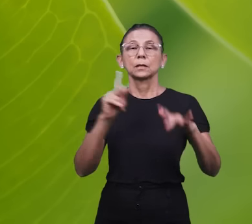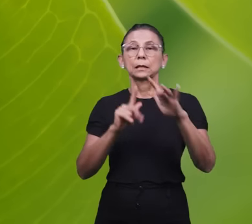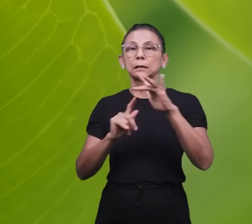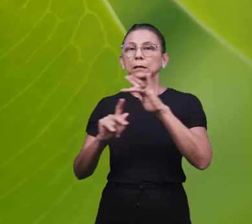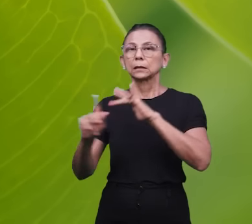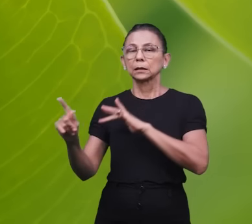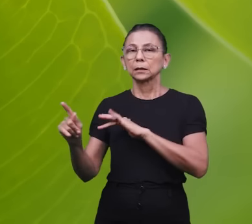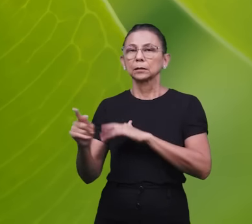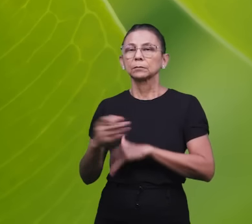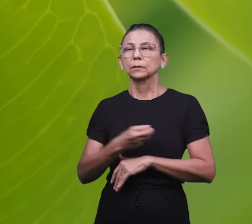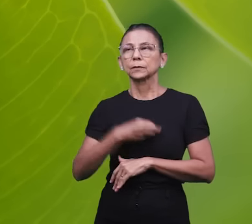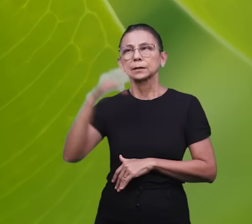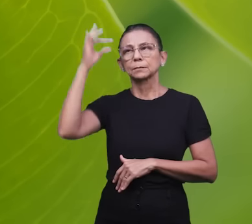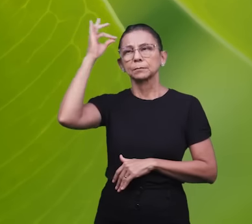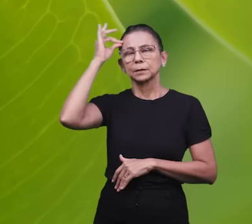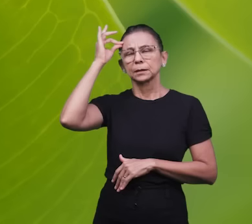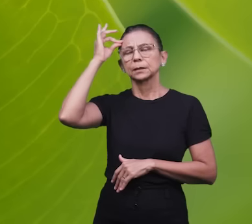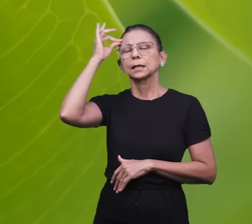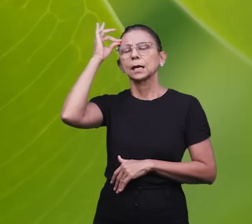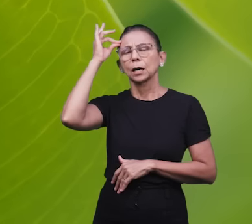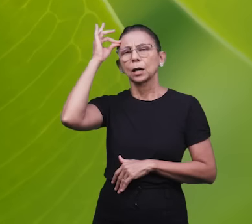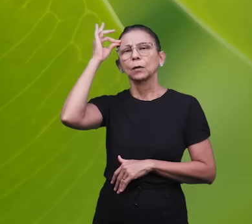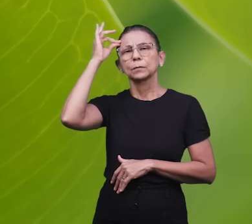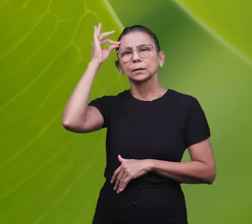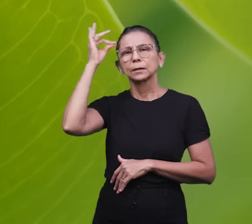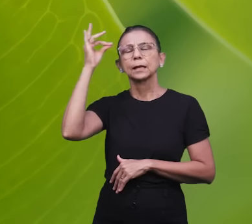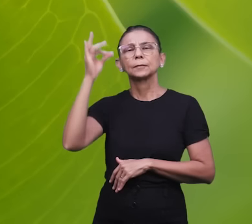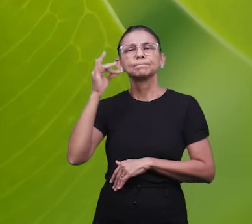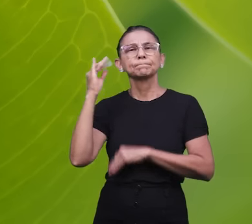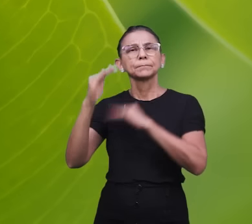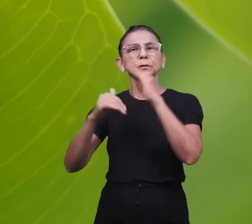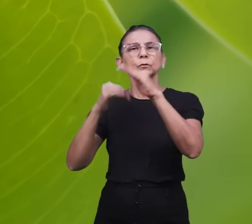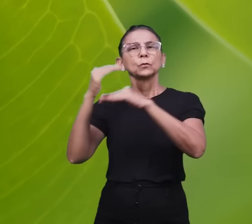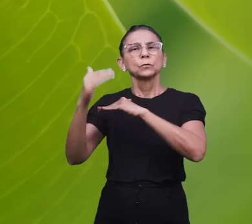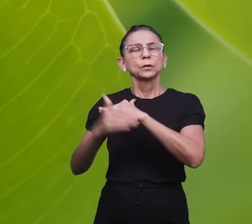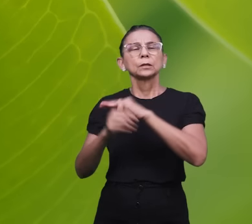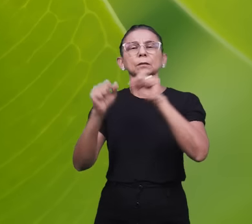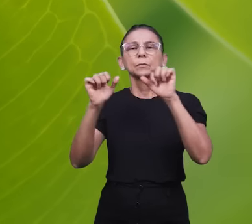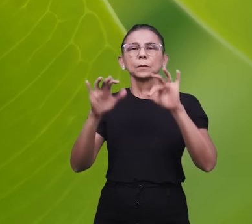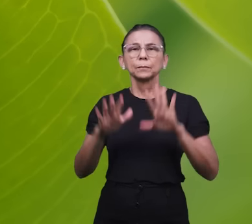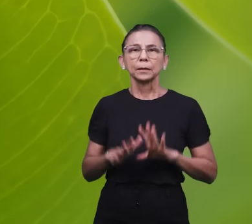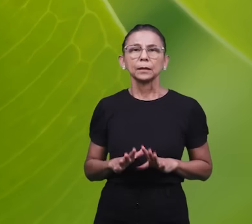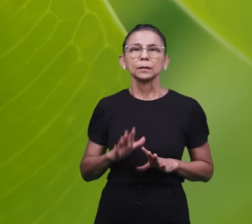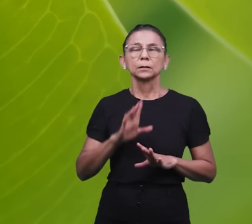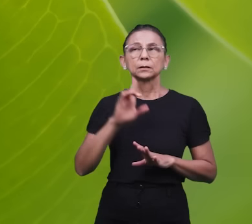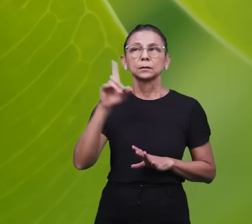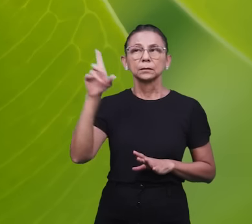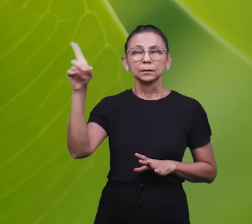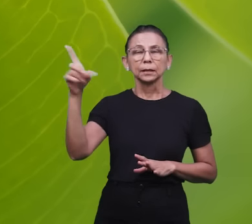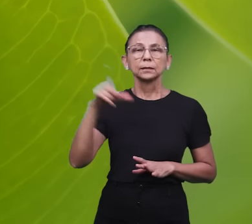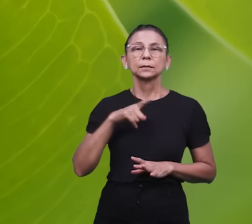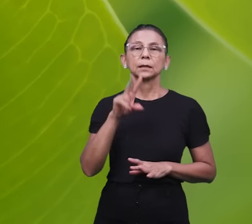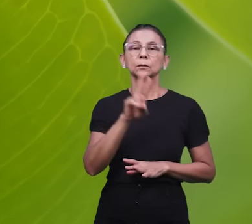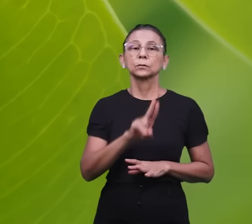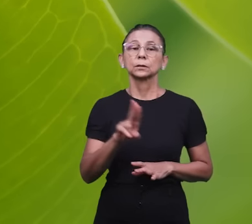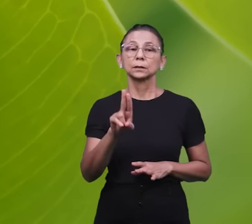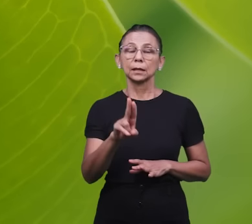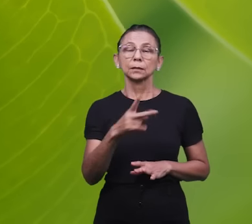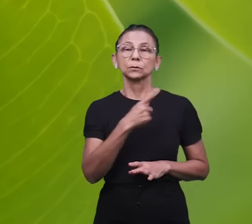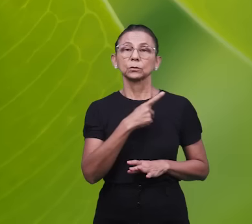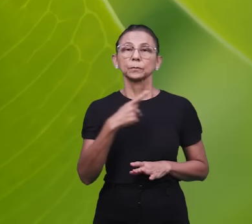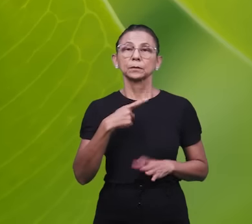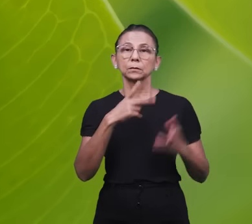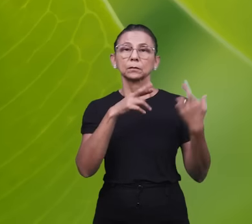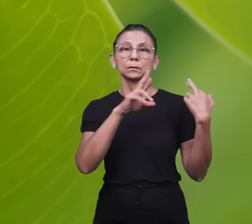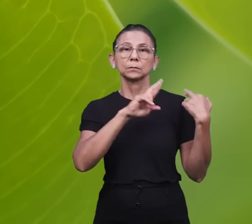grande benção na vida espiritual de toda a igreja Deus tem usado com muita sabedoria a vida dos